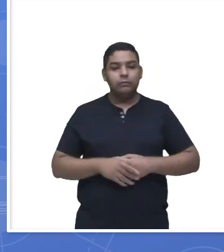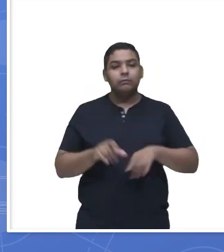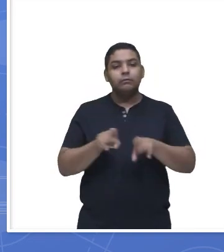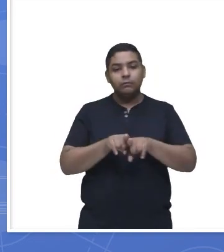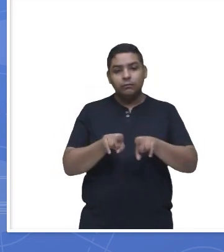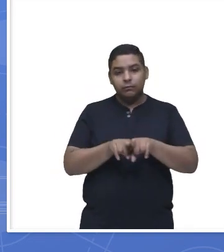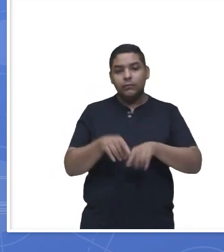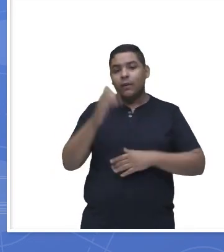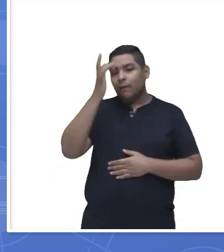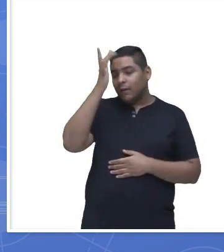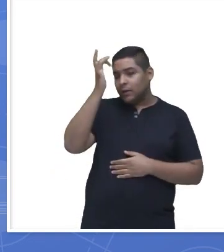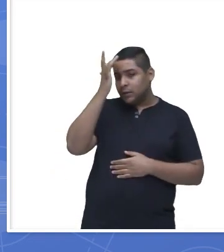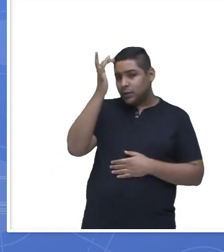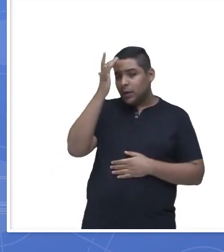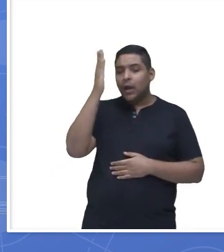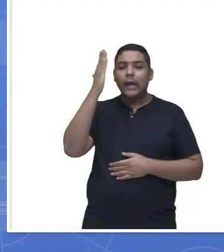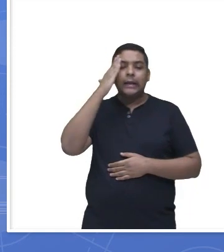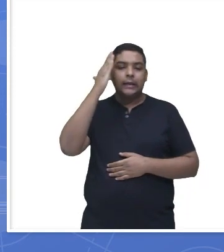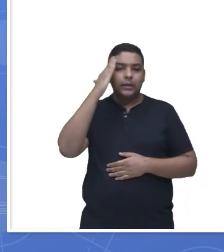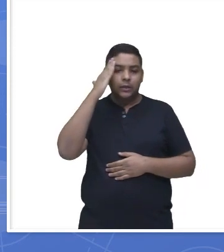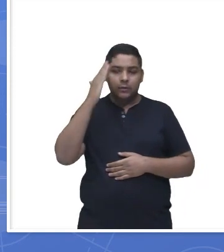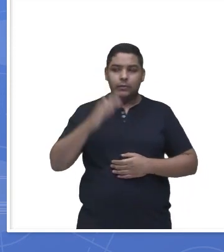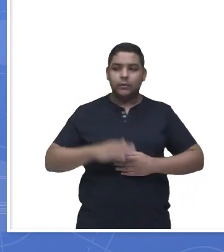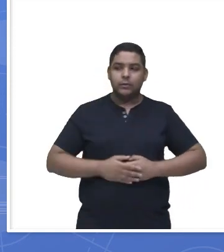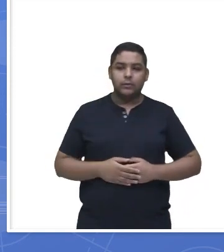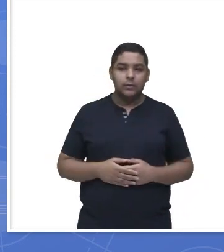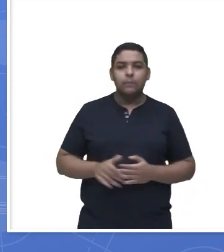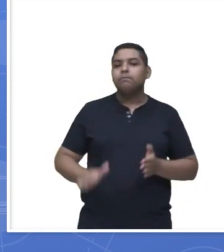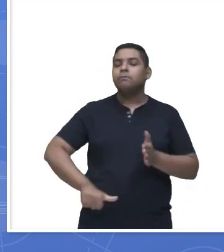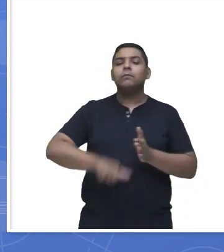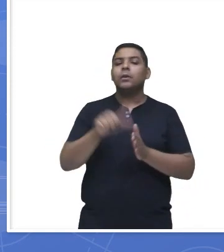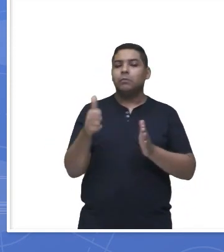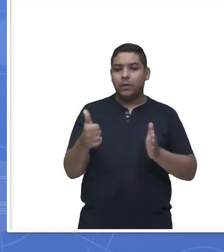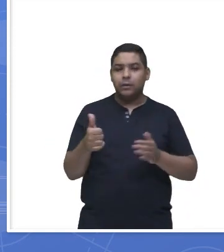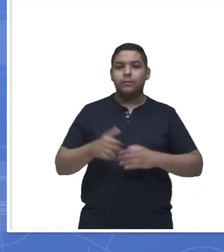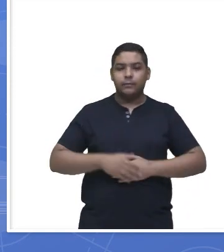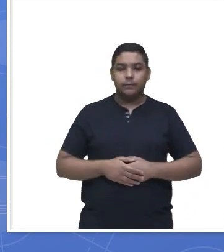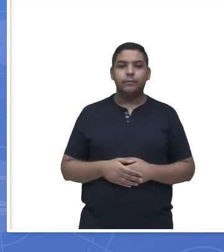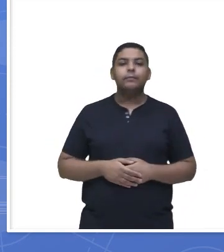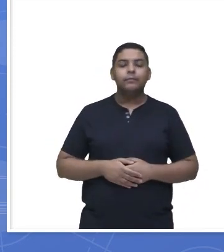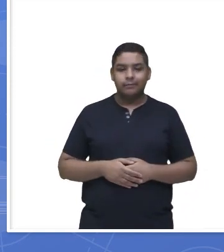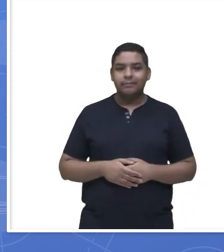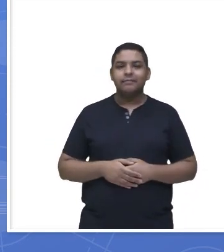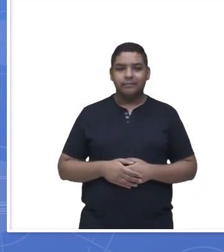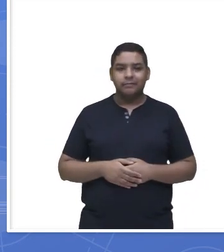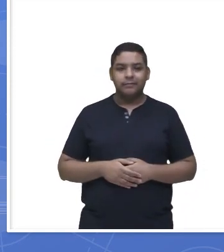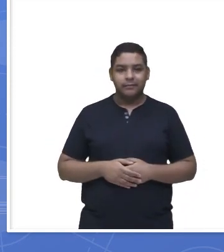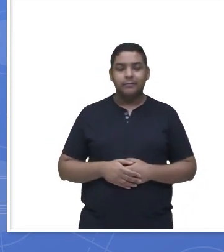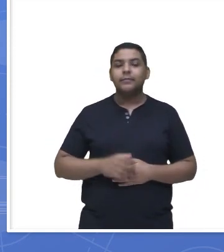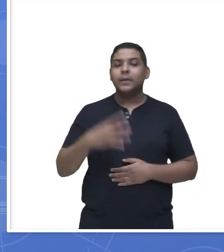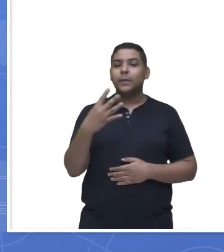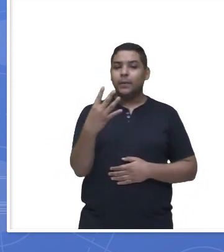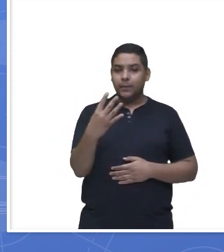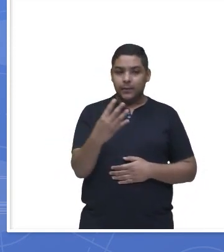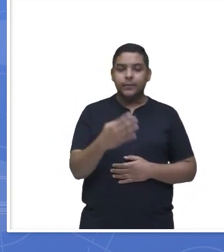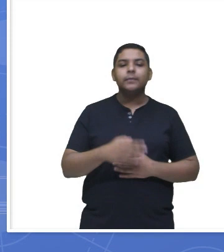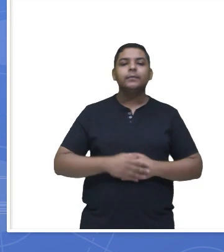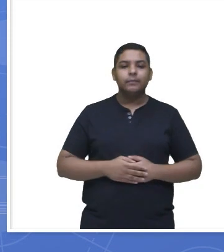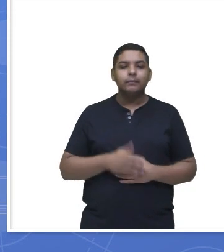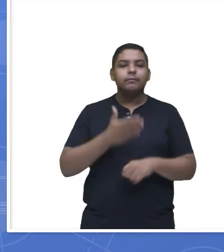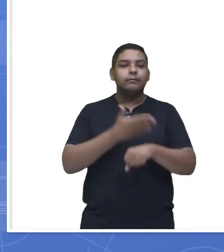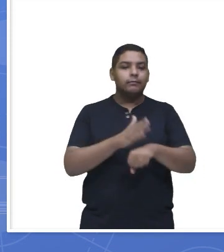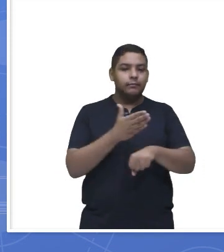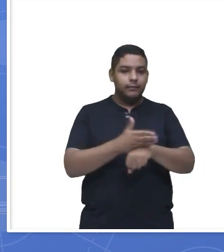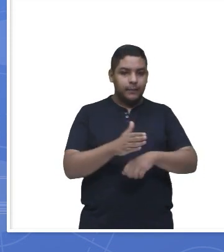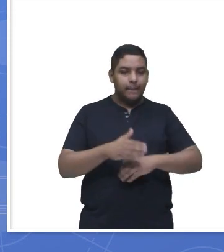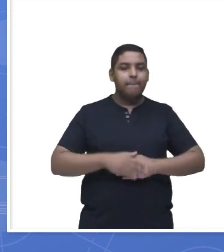o entendimento delas, tá bom? Vamos então começando com a primeira questão de língua portuguesa, que é a número 4 do